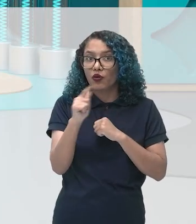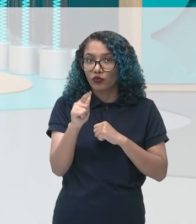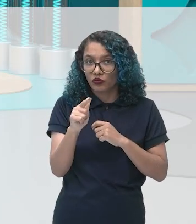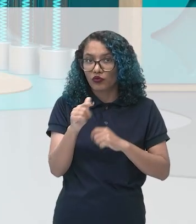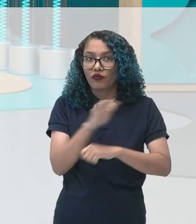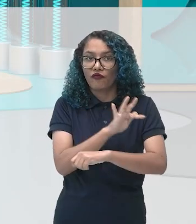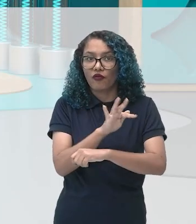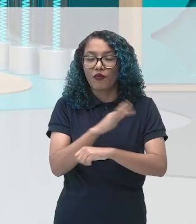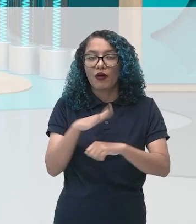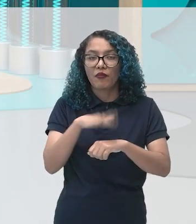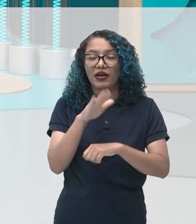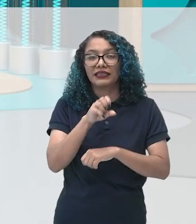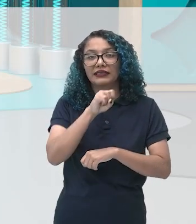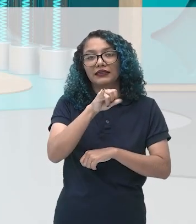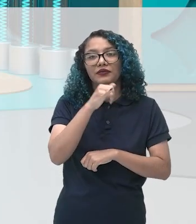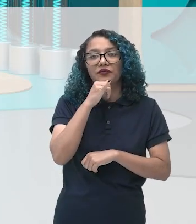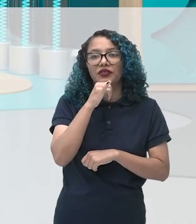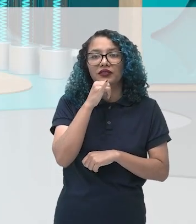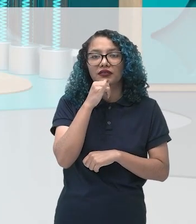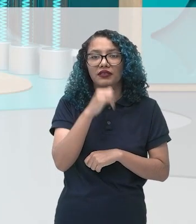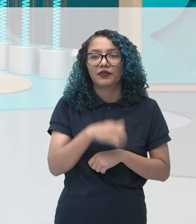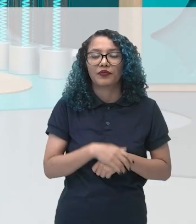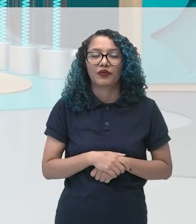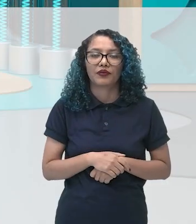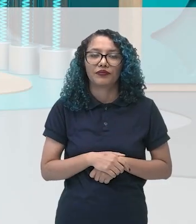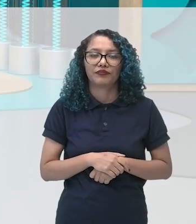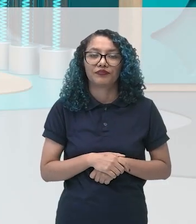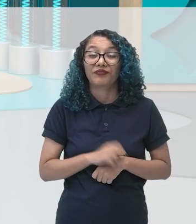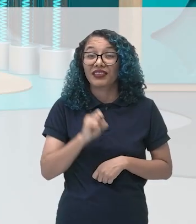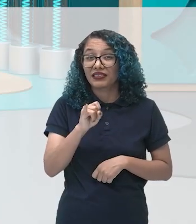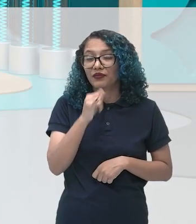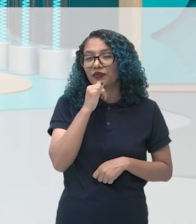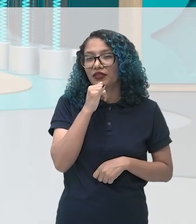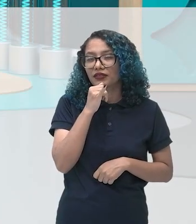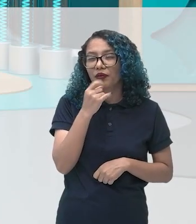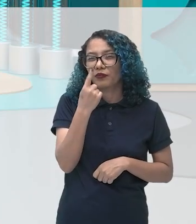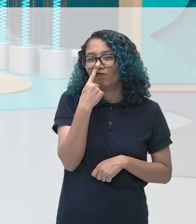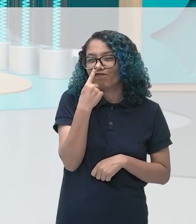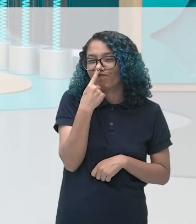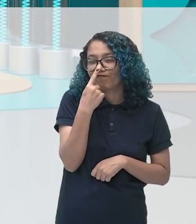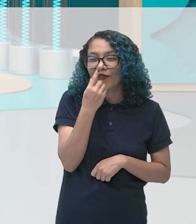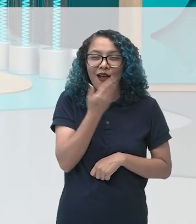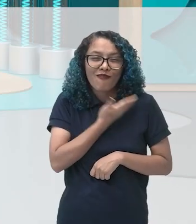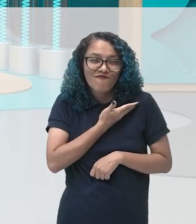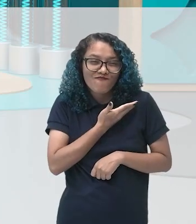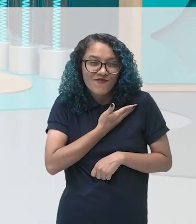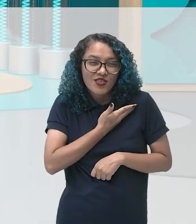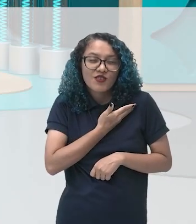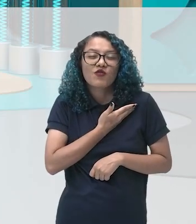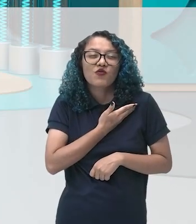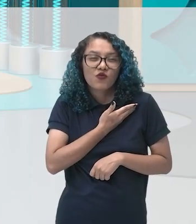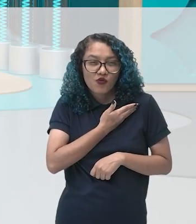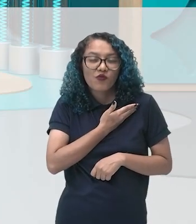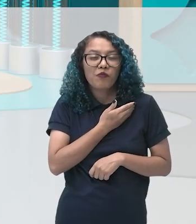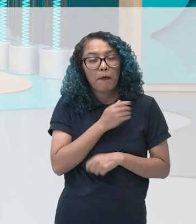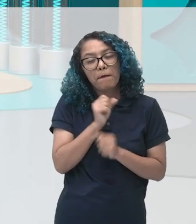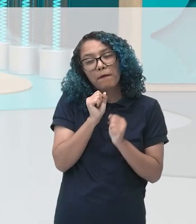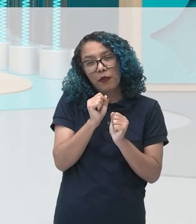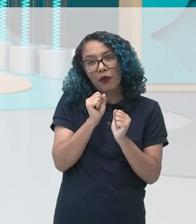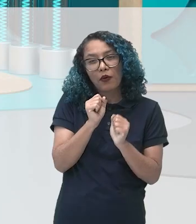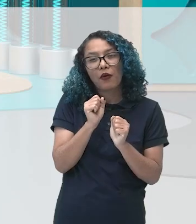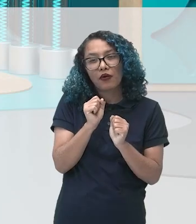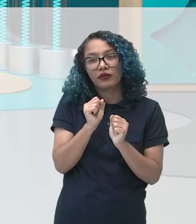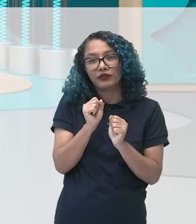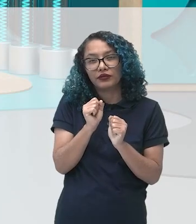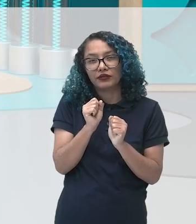se é alguém com quem se tem algum tipo de intimidade, ali um amigo muito próximo, aí você pode utilizar